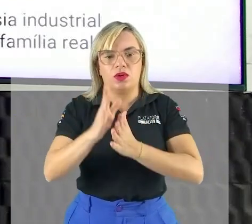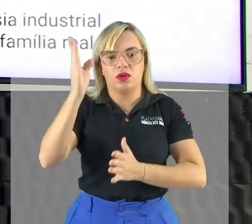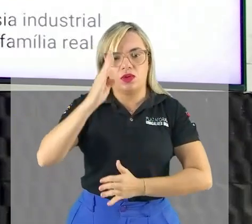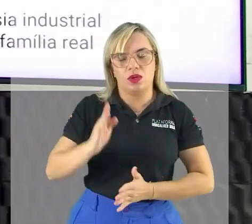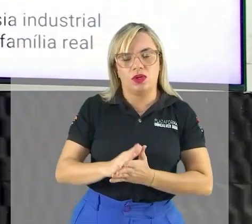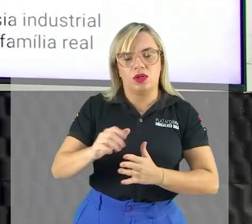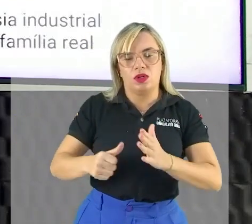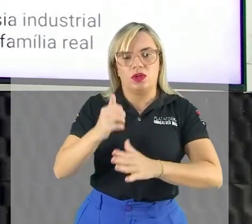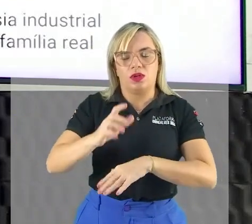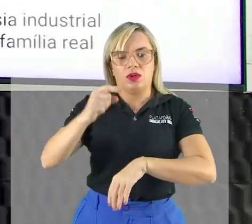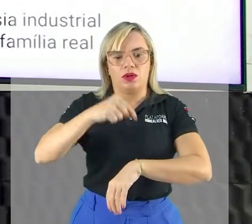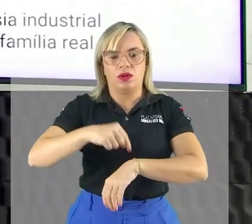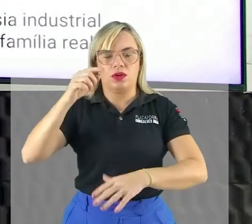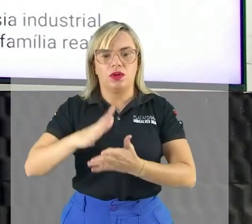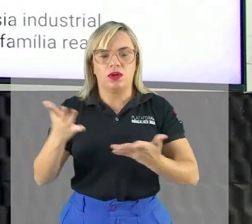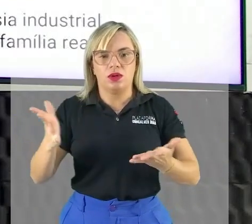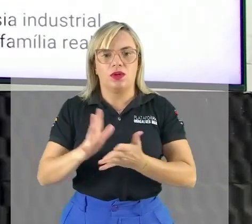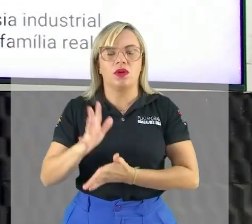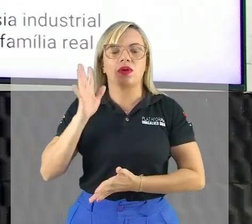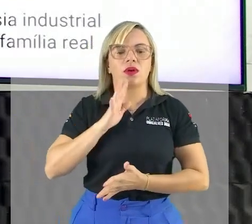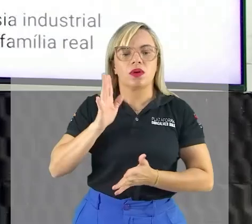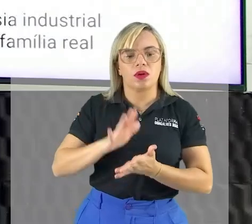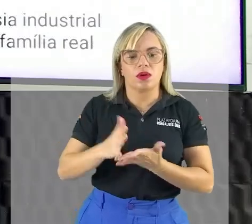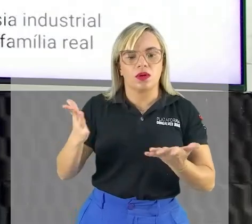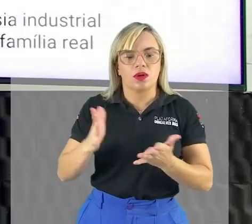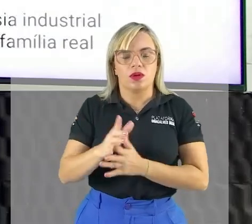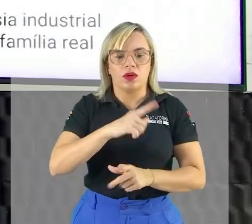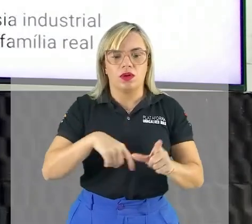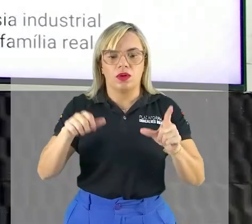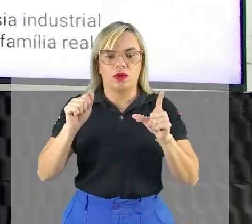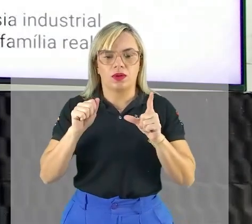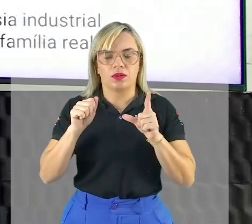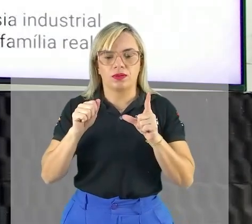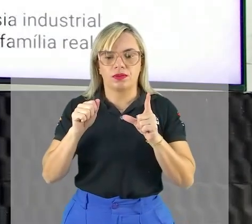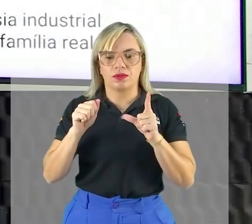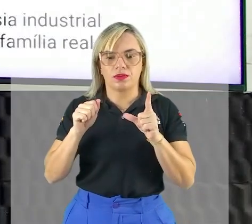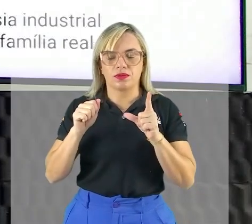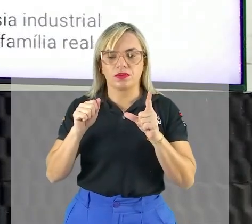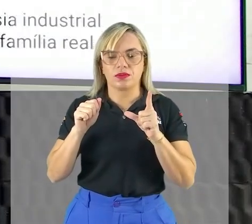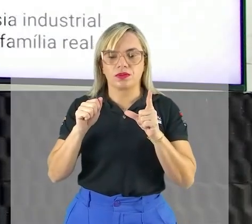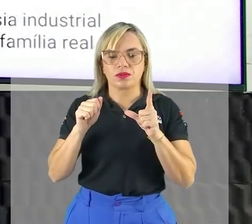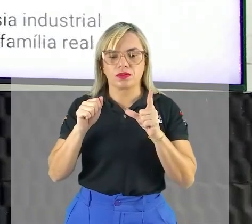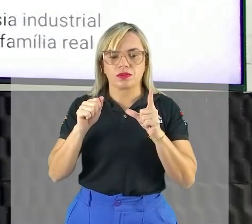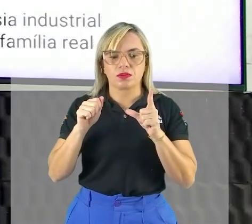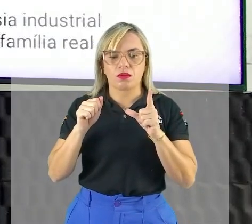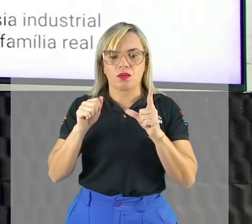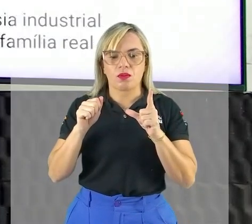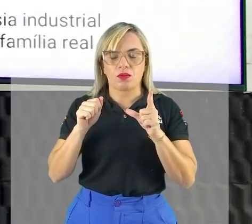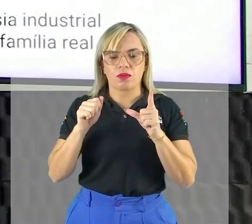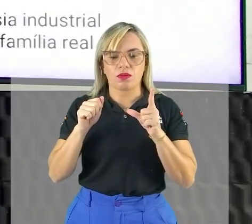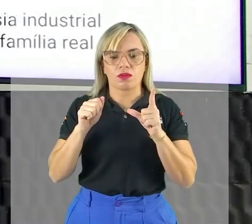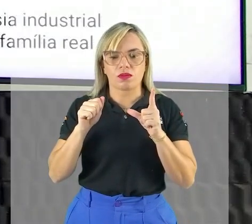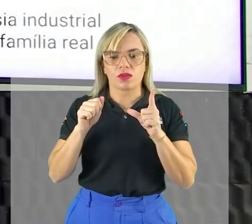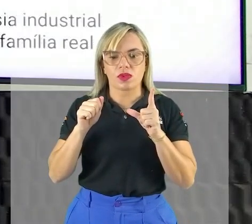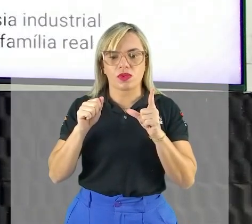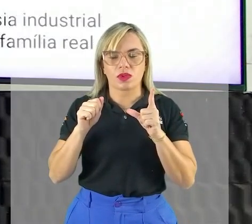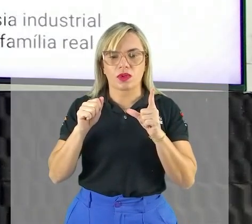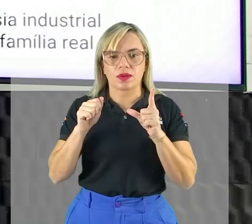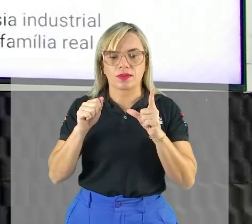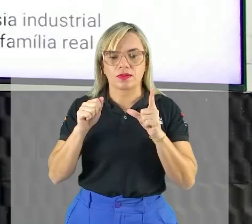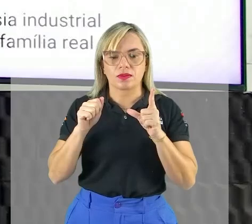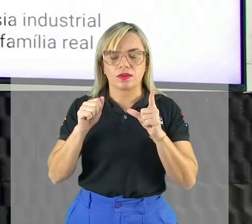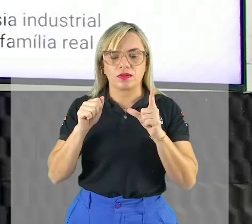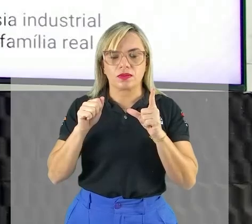primeiro momento Beleza então vamos lá a letrada diz assim ó a ocupação de Portugal pelas tropas francesas e o fechamento das